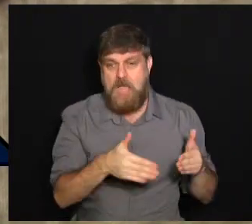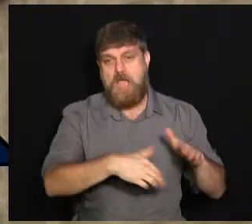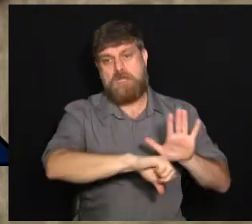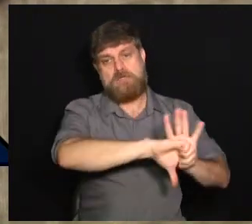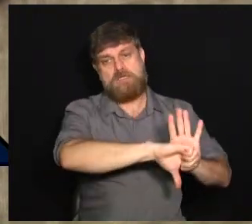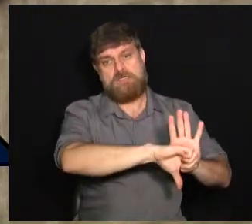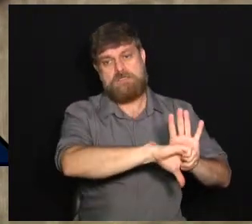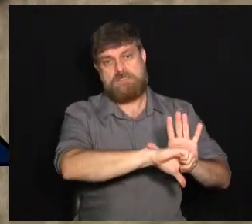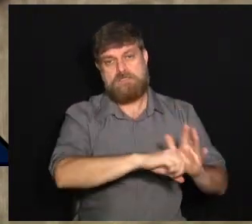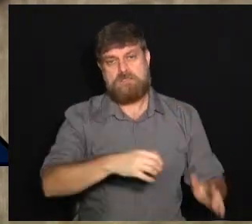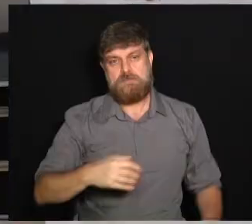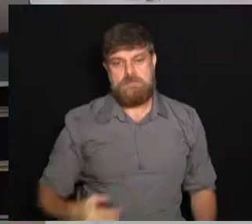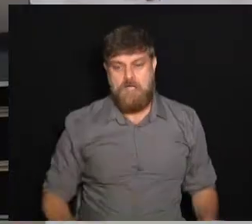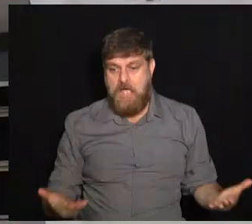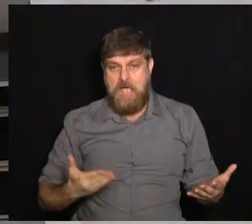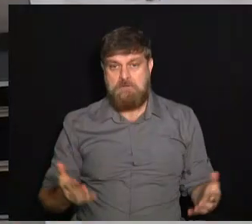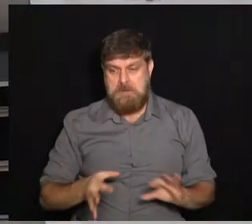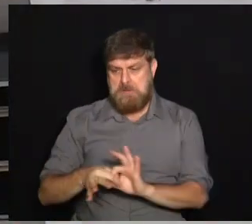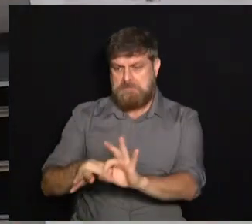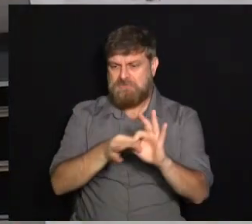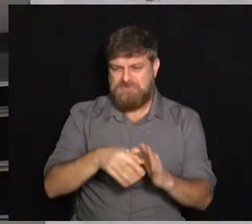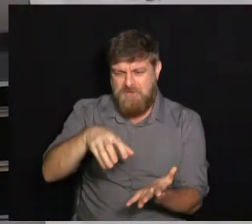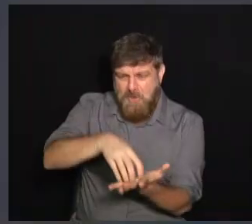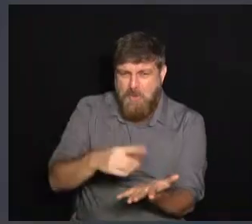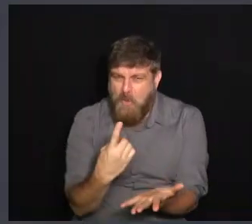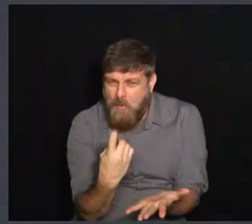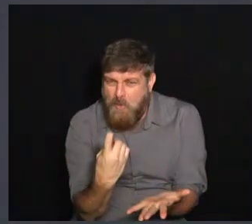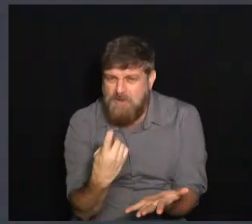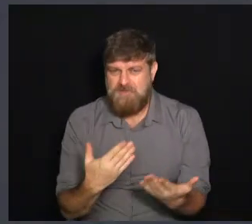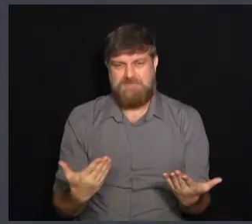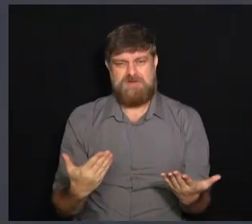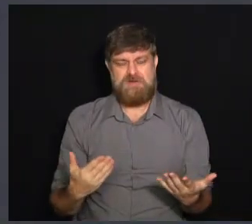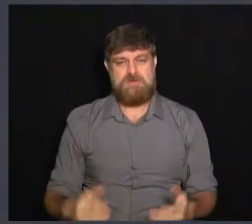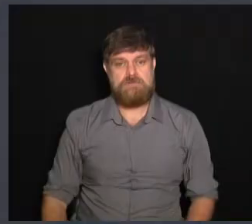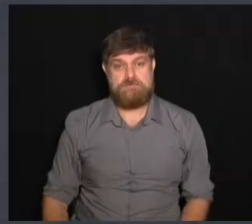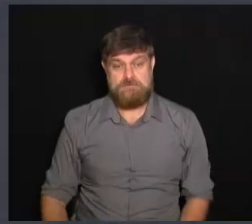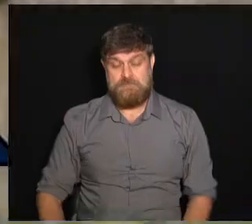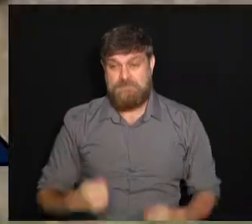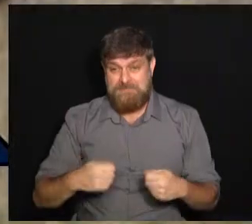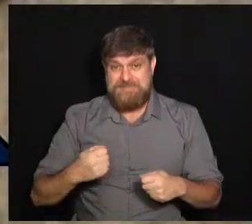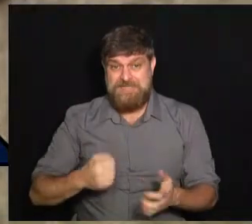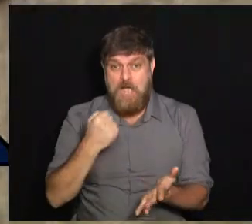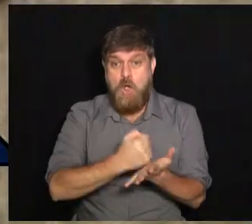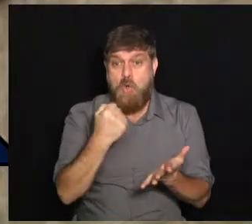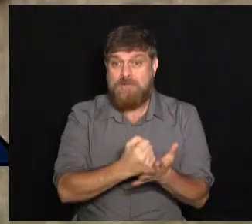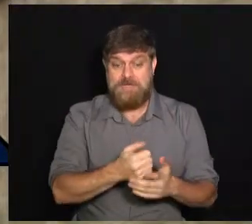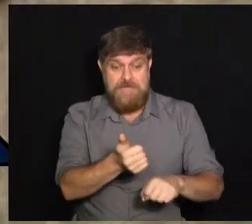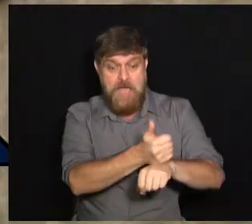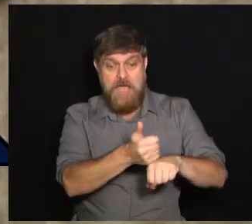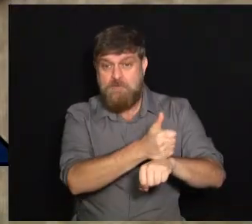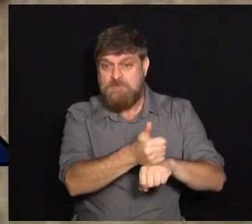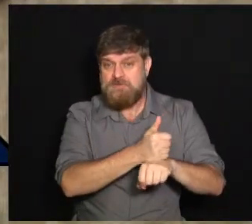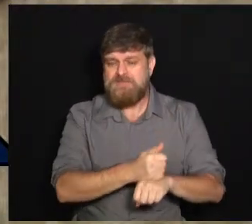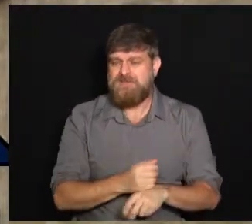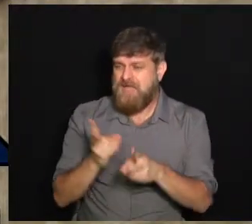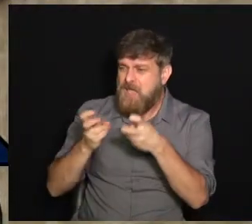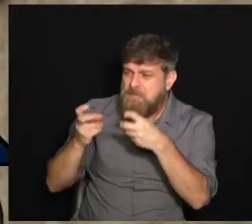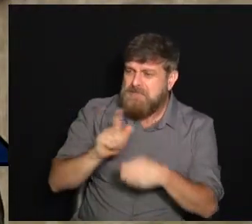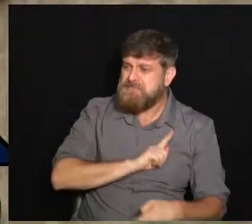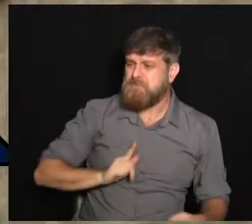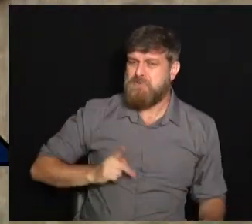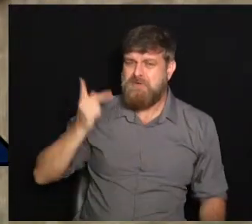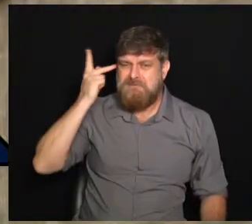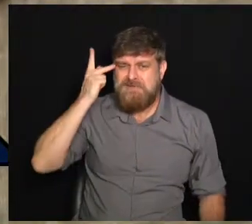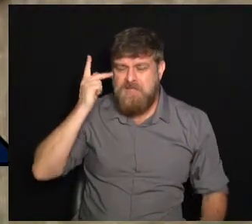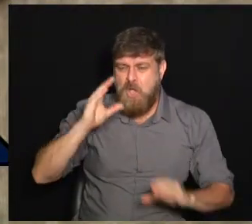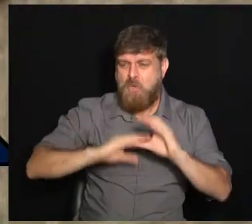nesse crime em questão. Para o parlamentar é preciso investir em pessoal. O que eu vejo é que o governador não